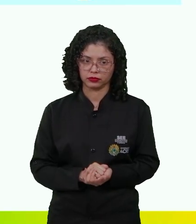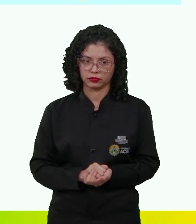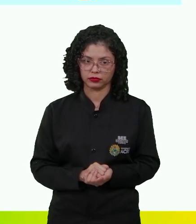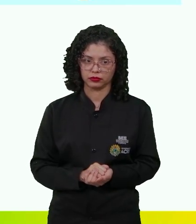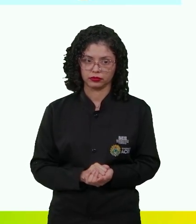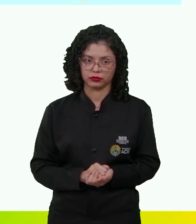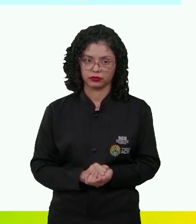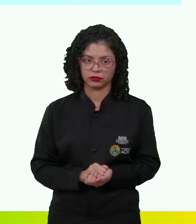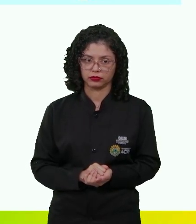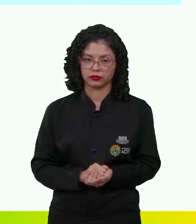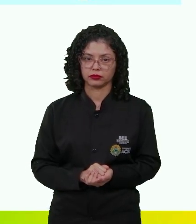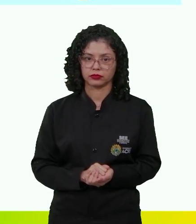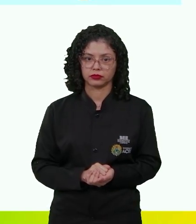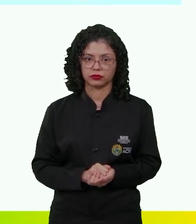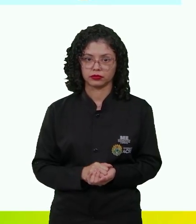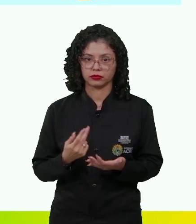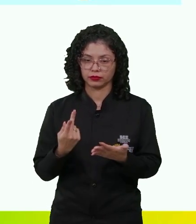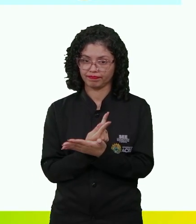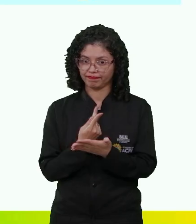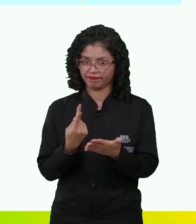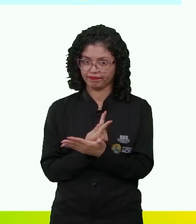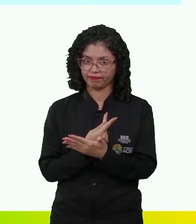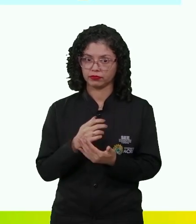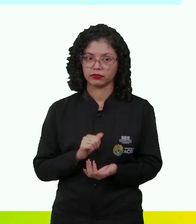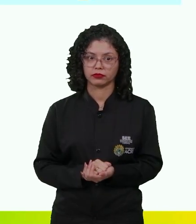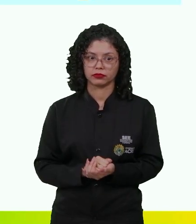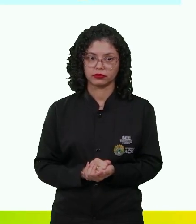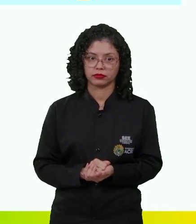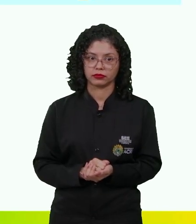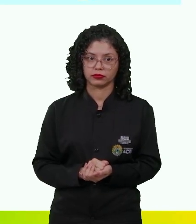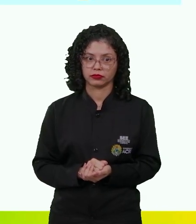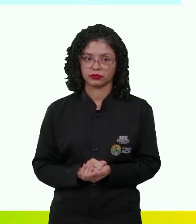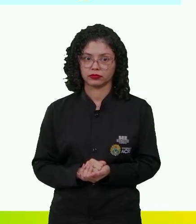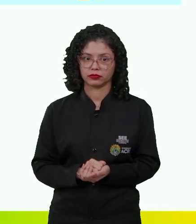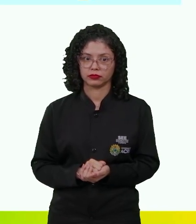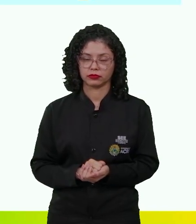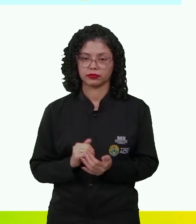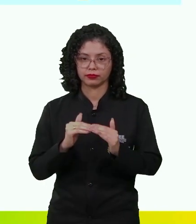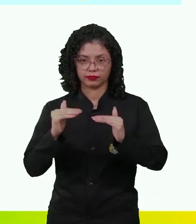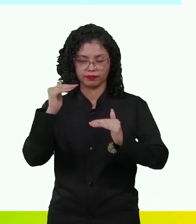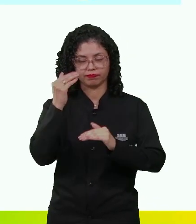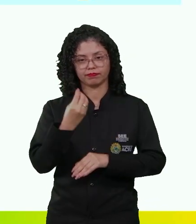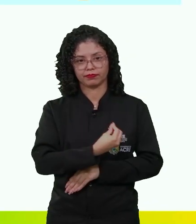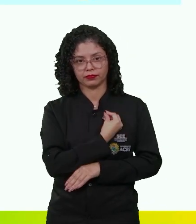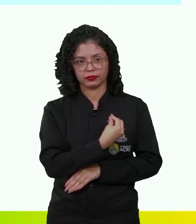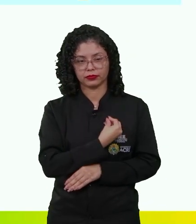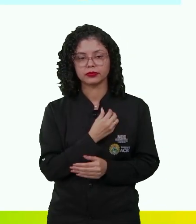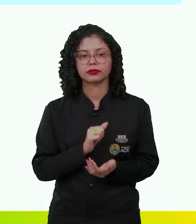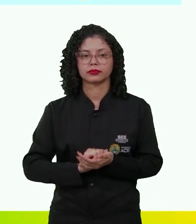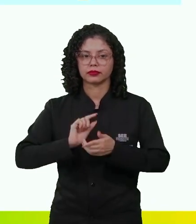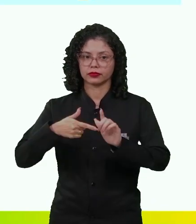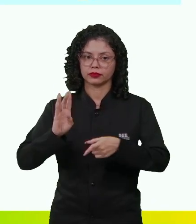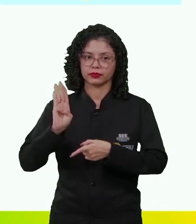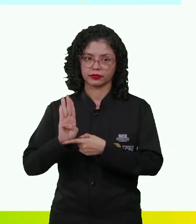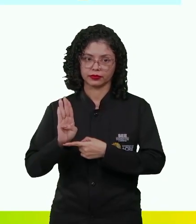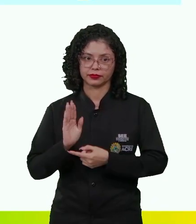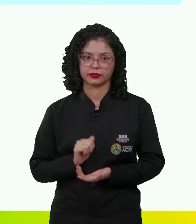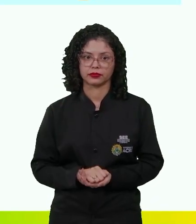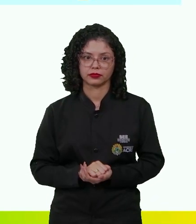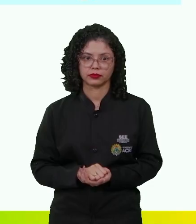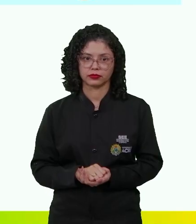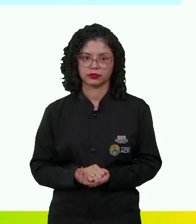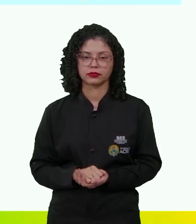a minha questão que está pedindo, exceto expectativa de vida elevada. Gabarito, letra B.